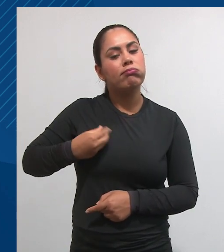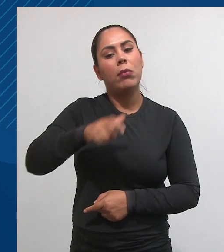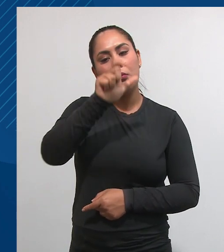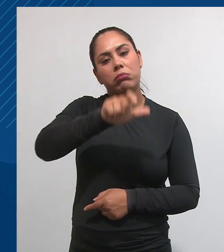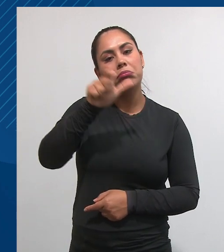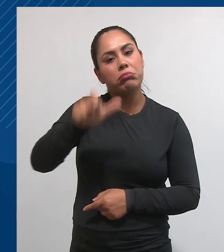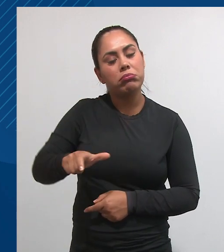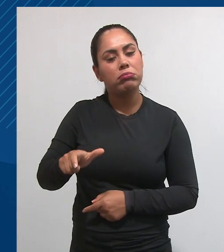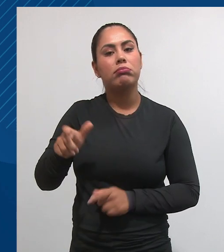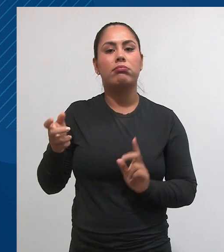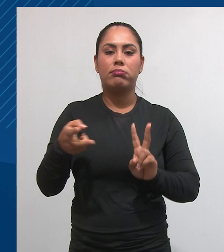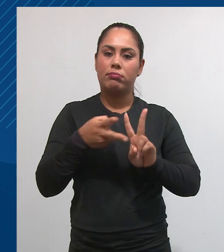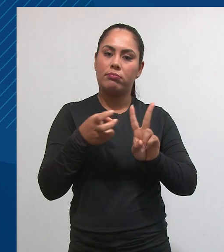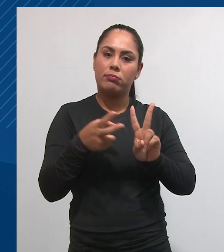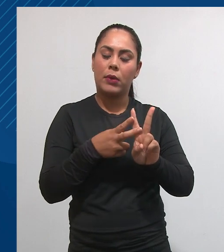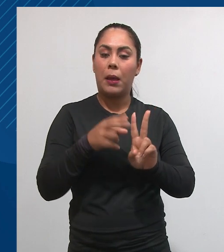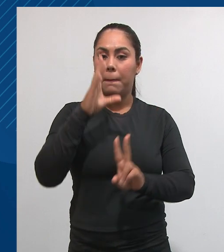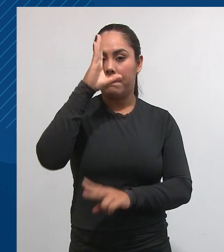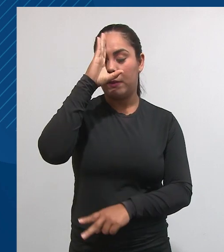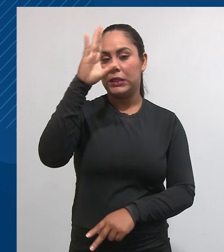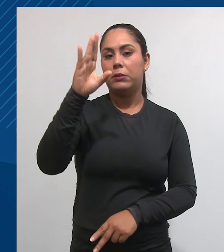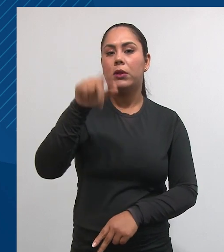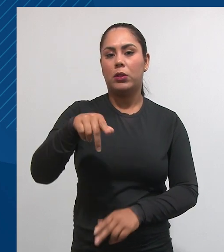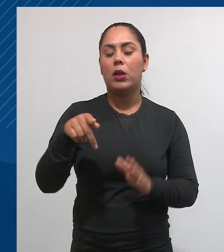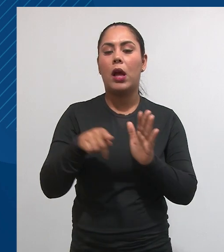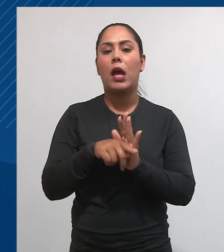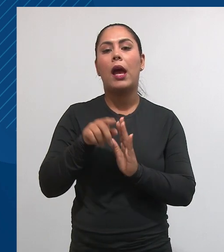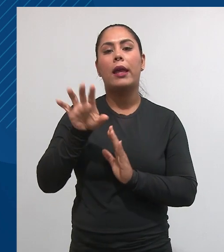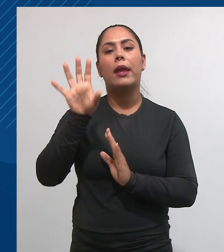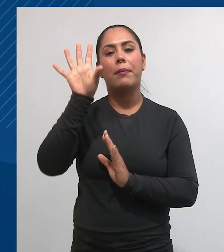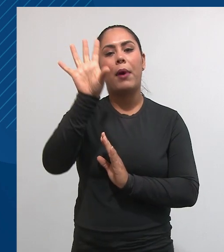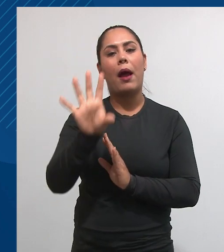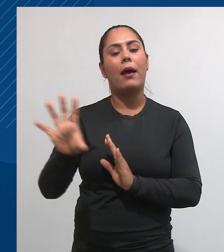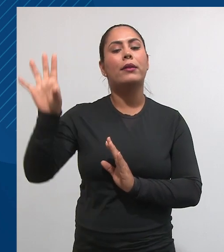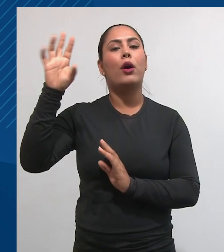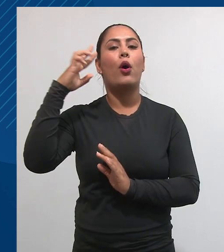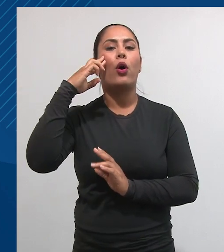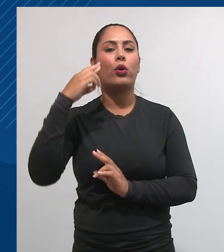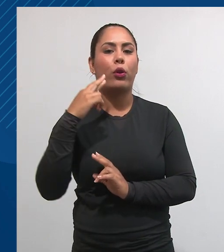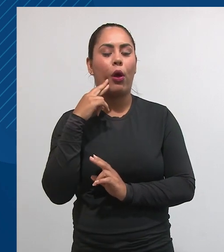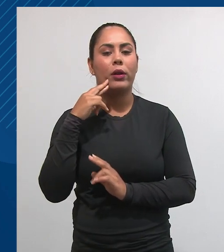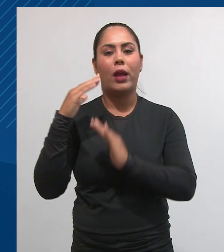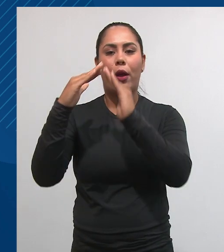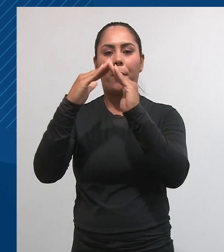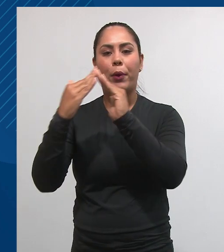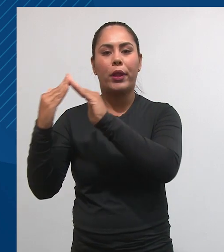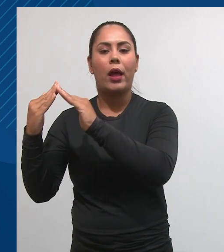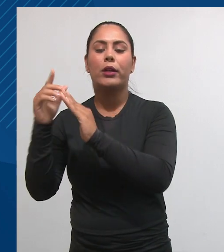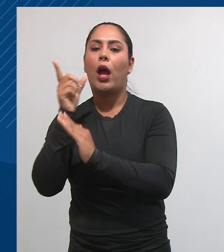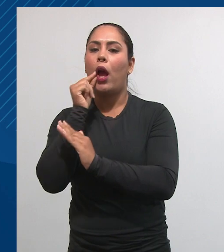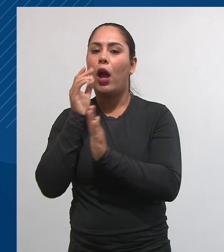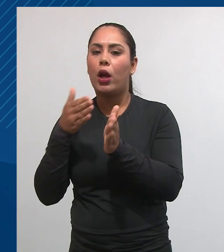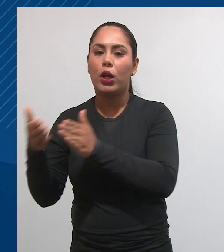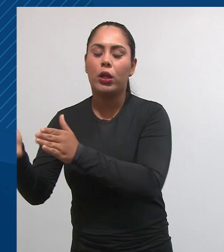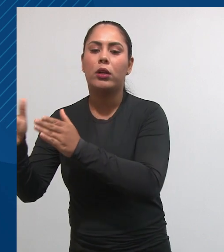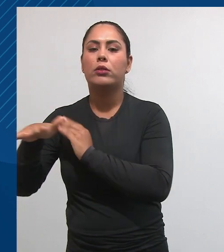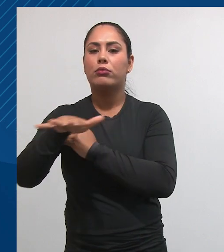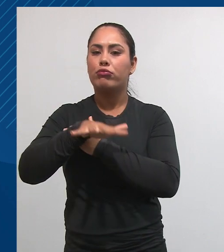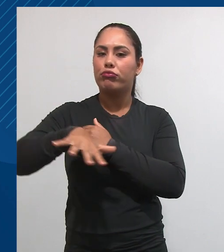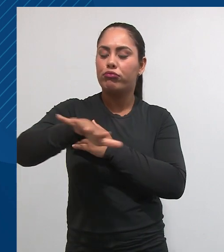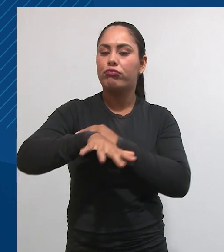indígena, principalmente aqui no lado de Rondônia, nas comunidades ribeirinhas, extrativistas e